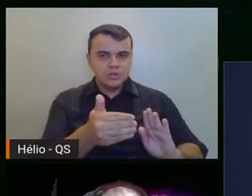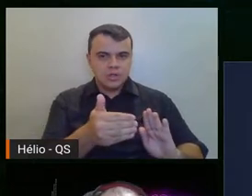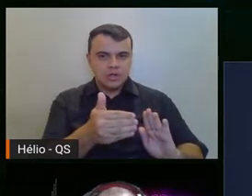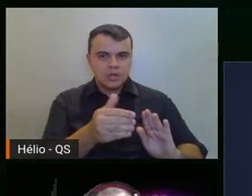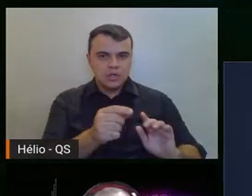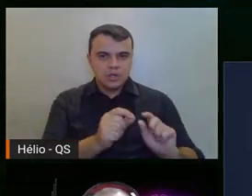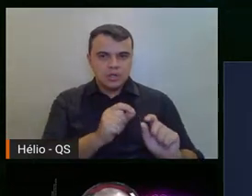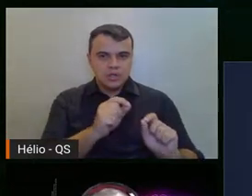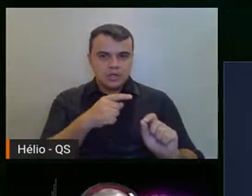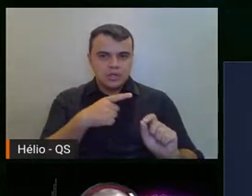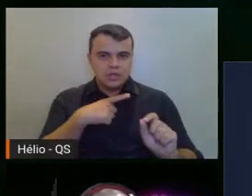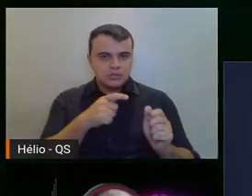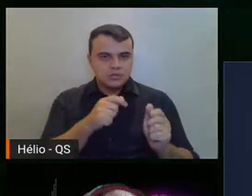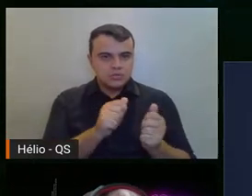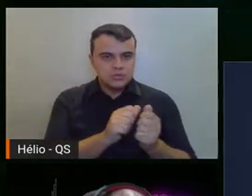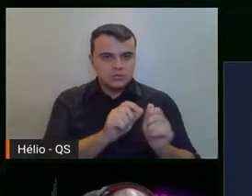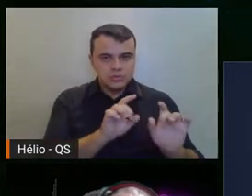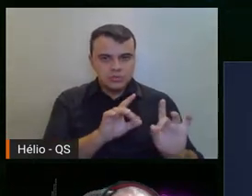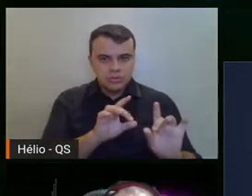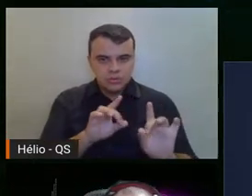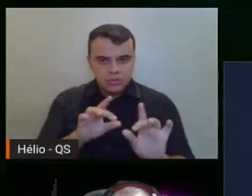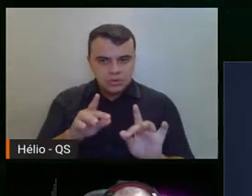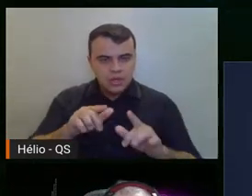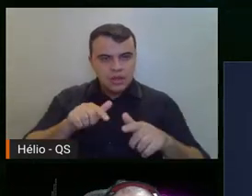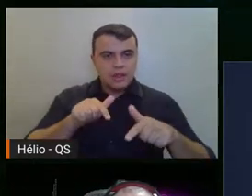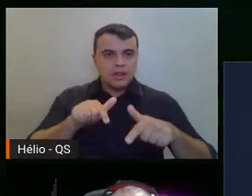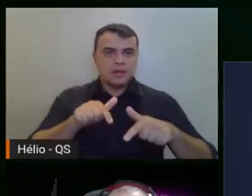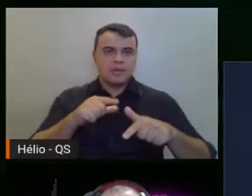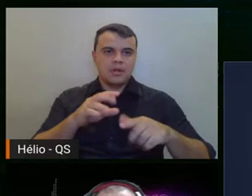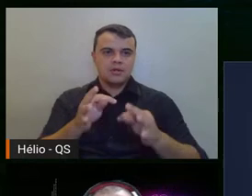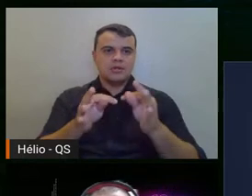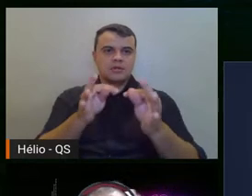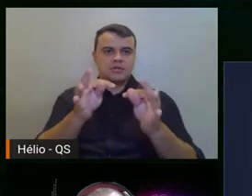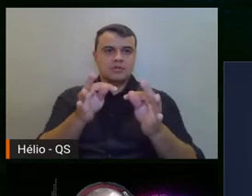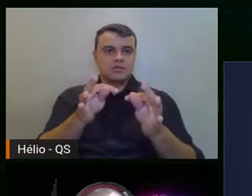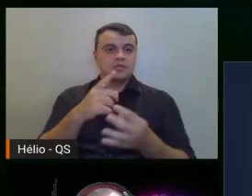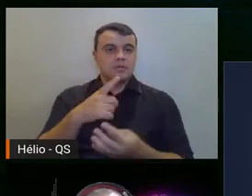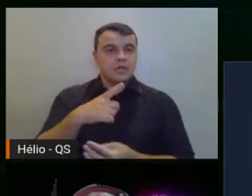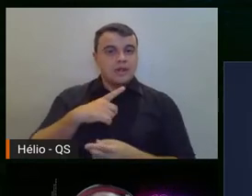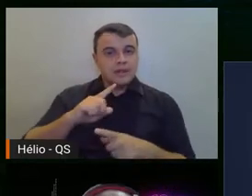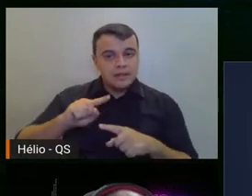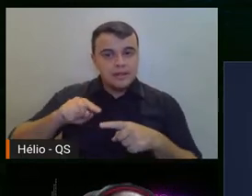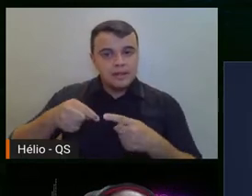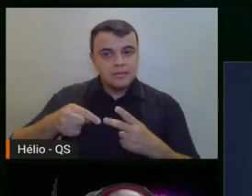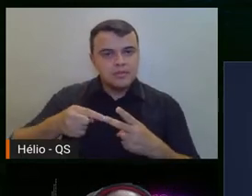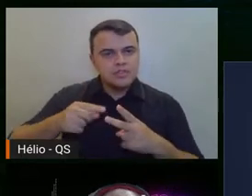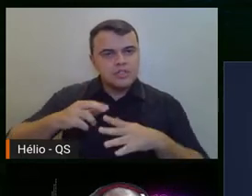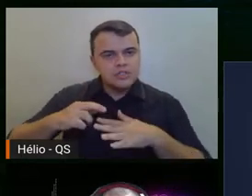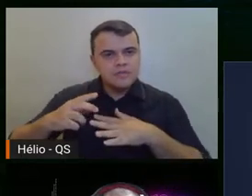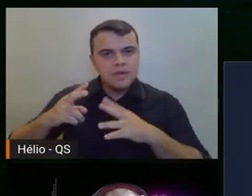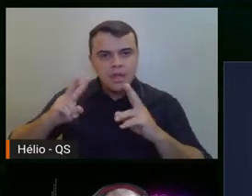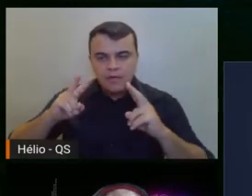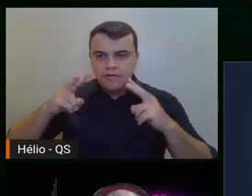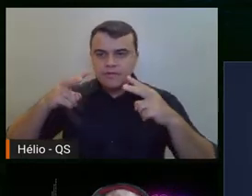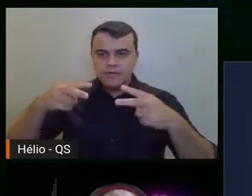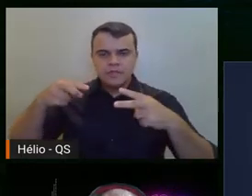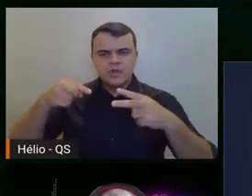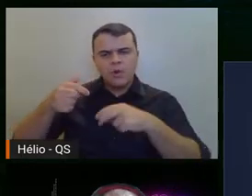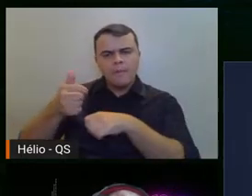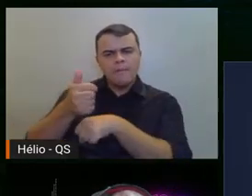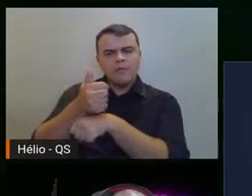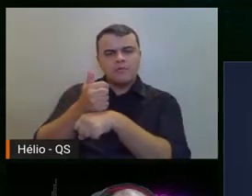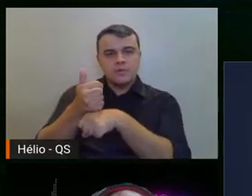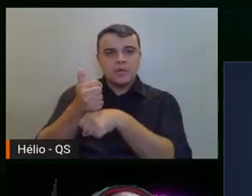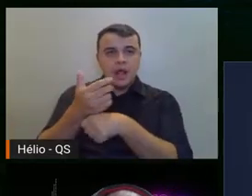profissionais que estão ali no dia a dia né entendendo e trabalhando com aquela tecnologia e é por isso que você vai ter múltiplas visões ali né de profissionais